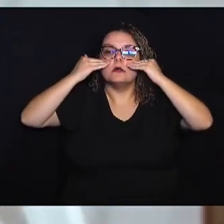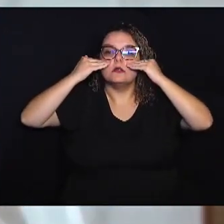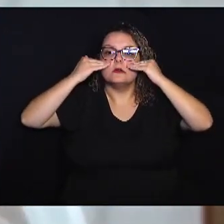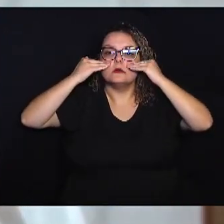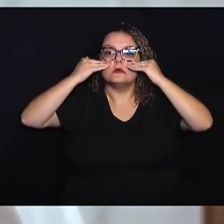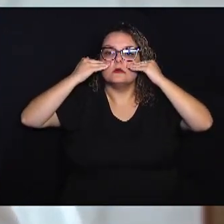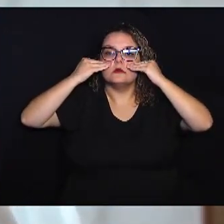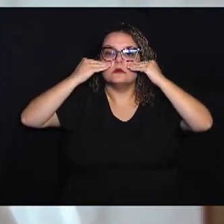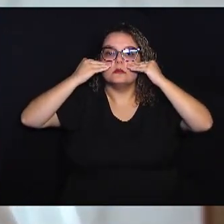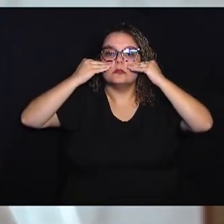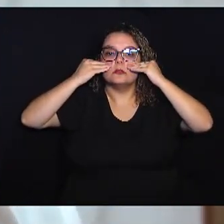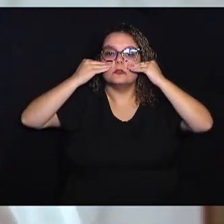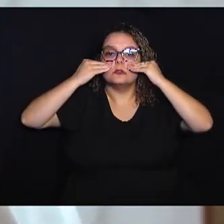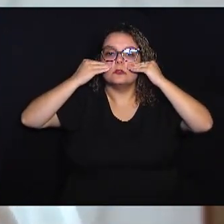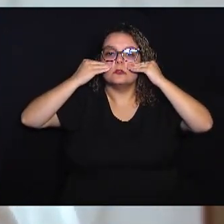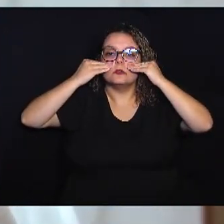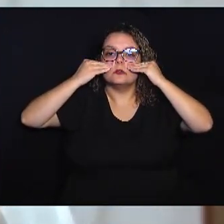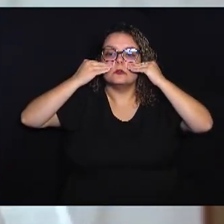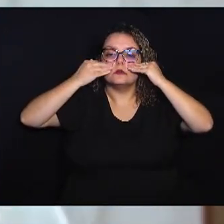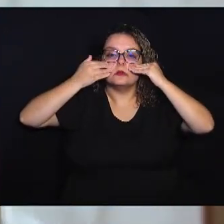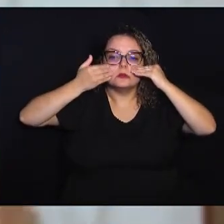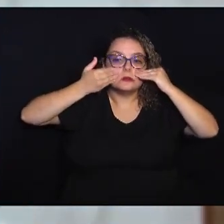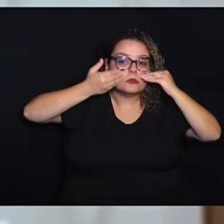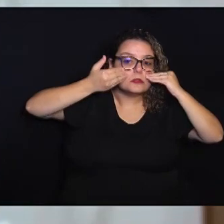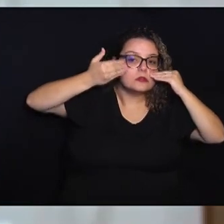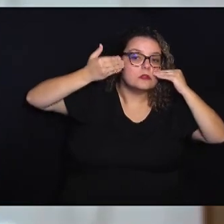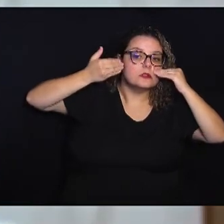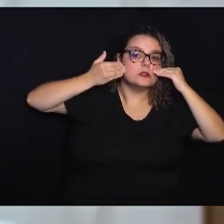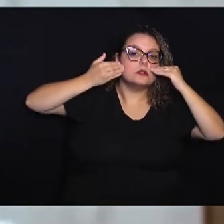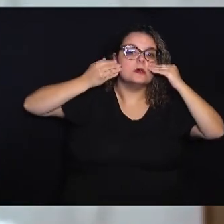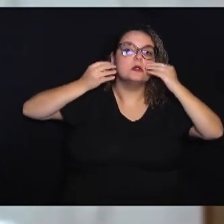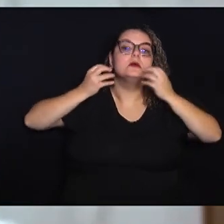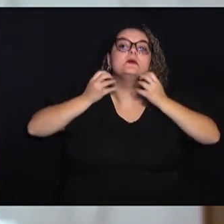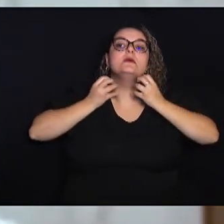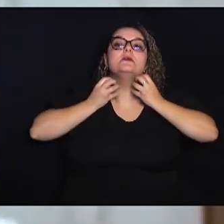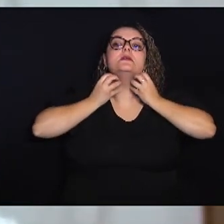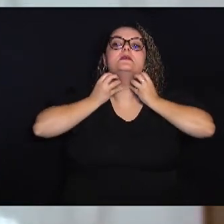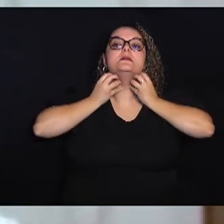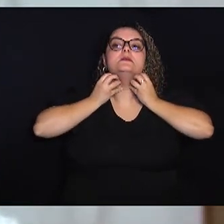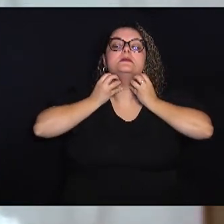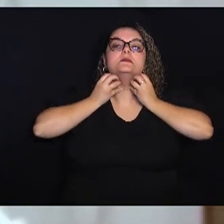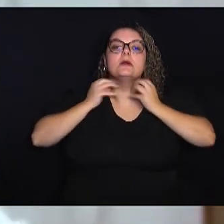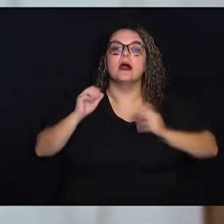e tem a outra amígdala que fica no fundo da garganta.